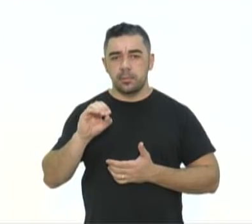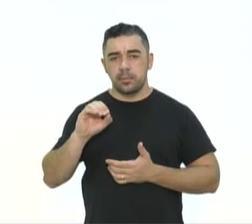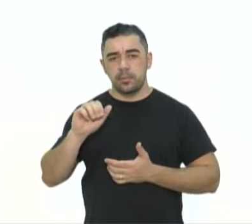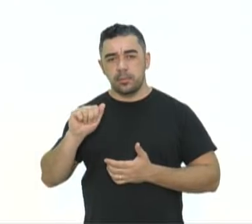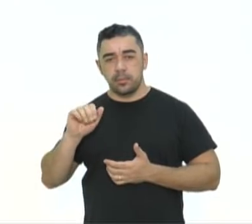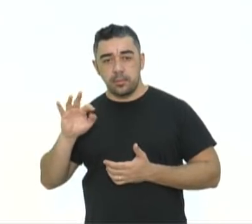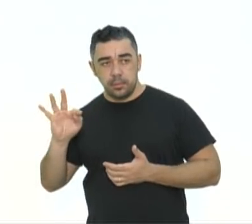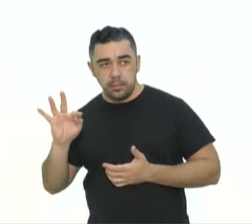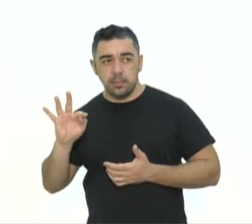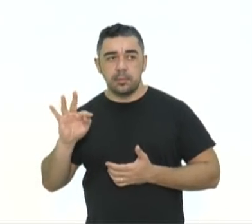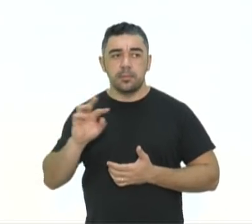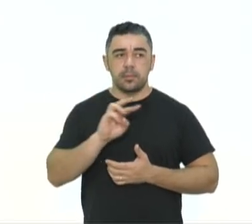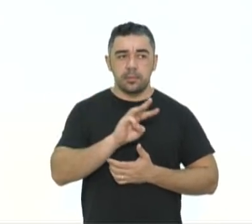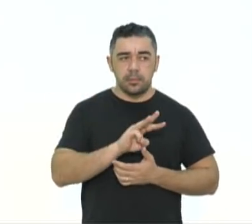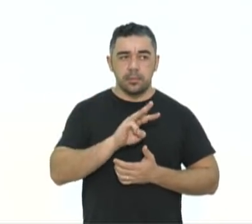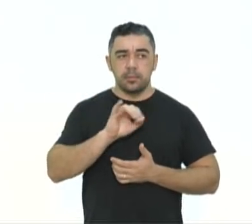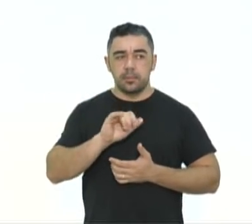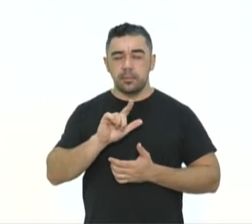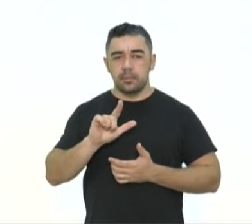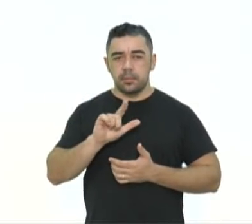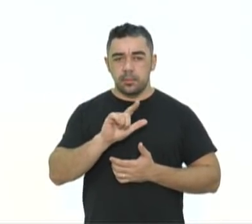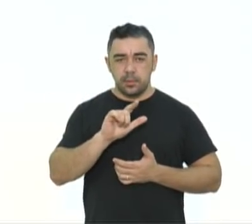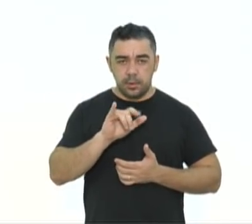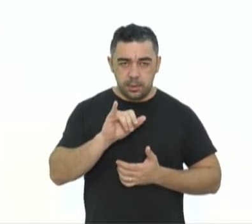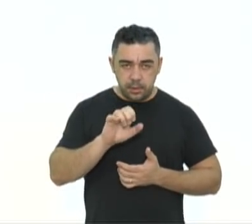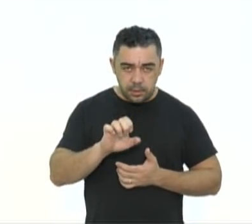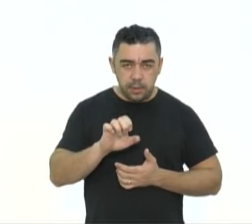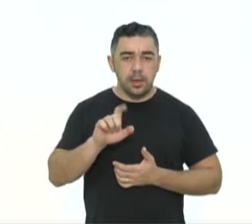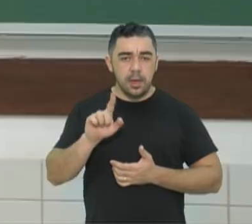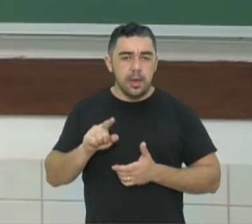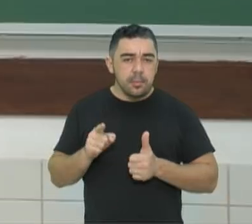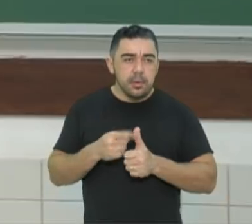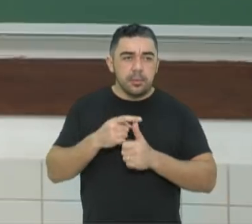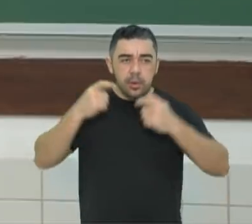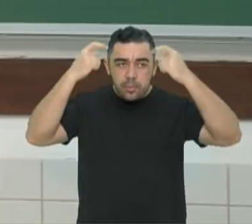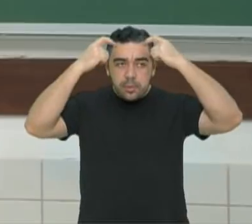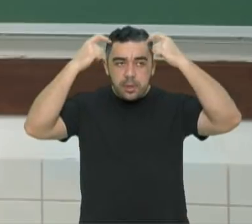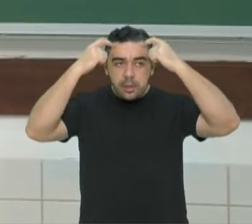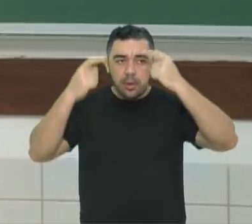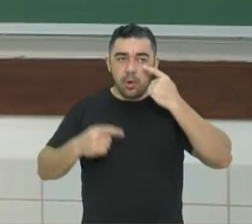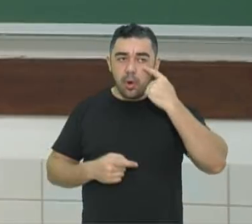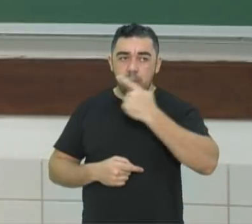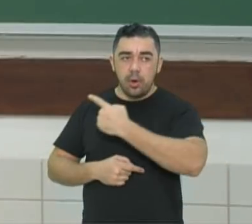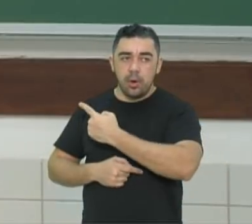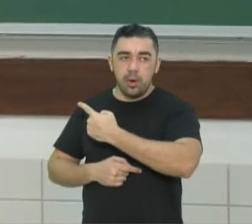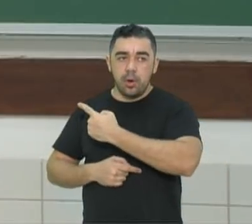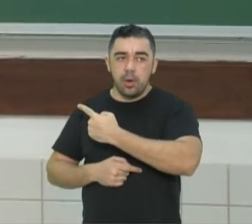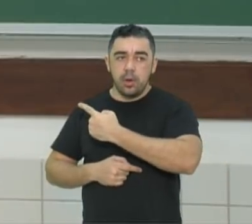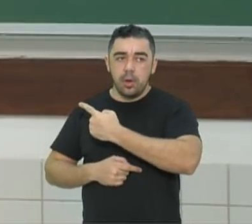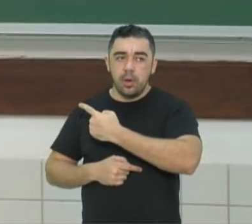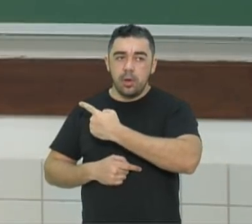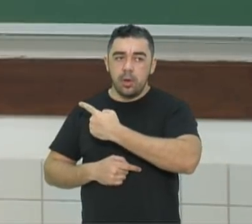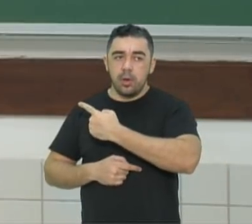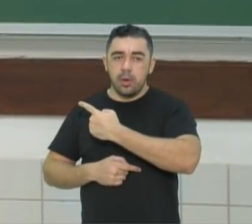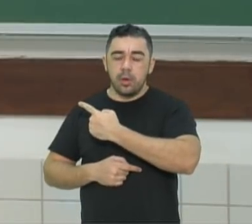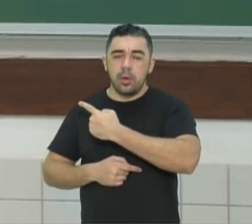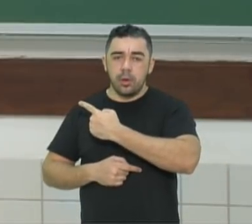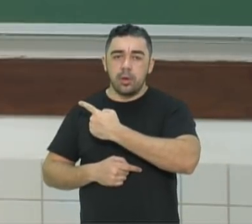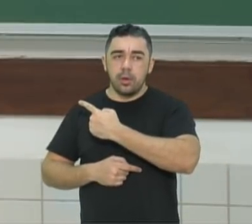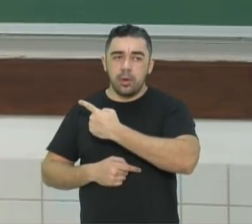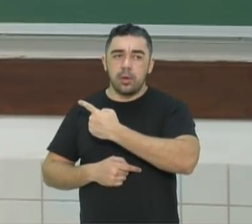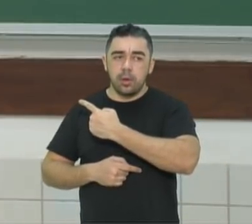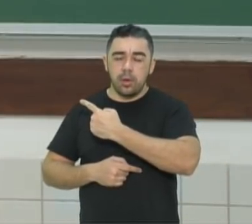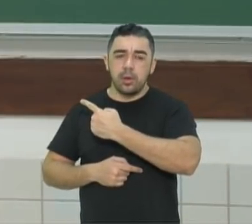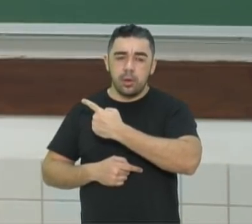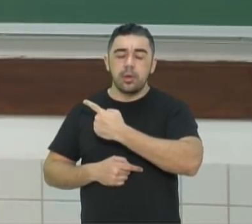filme oficial do Camundongo Mickey. Olha só que interessante. Então a gente pode ver e exatamente segue o mesmo processo do